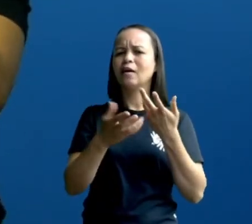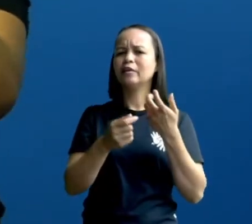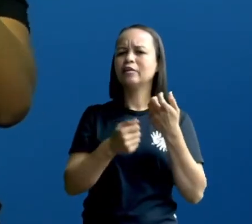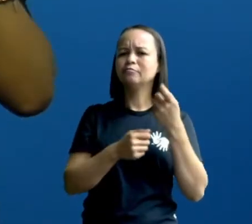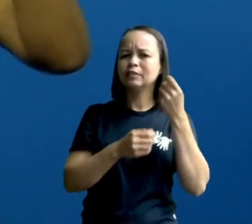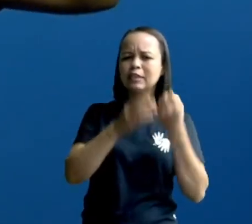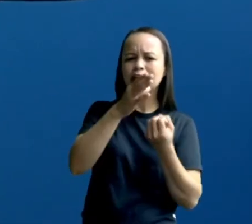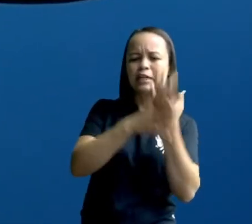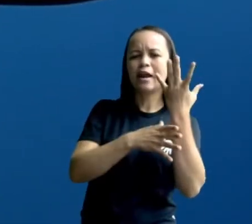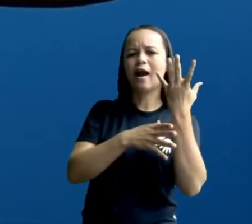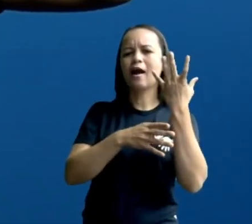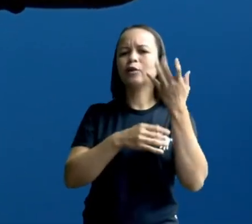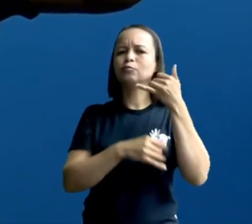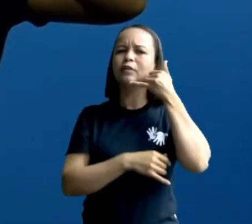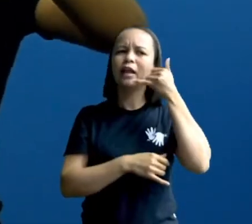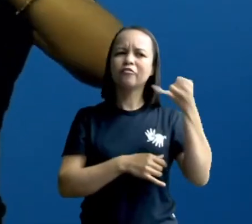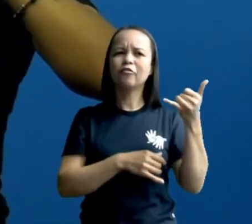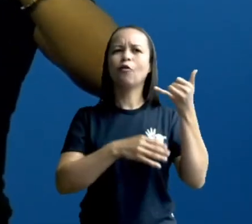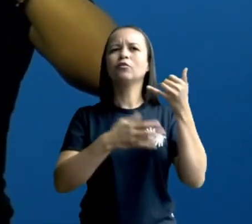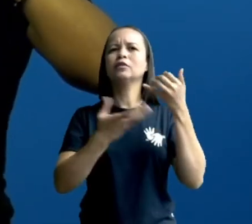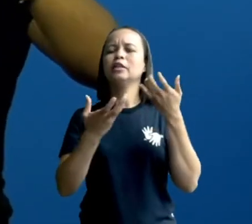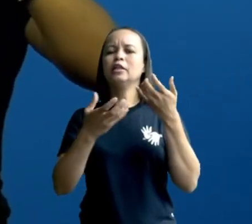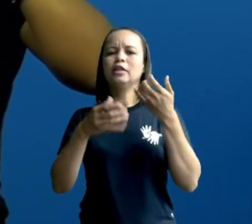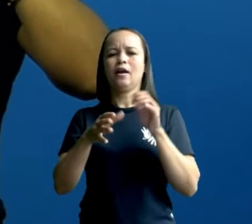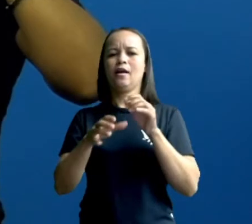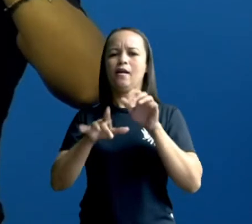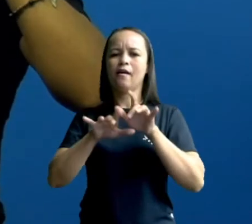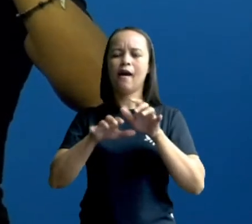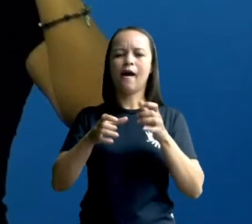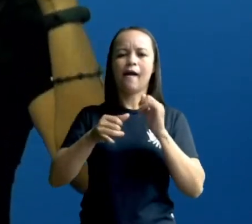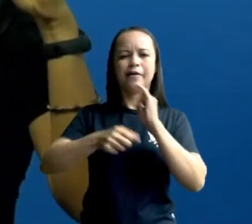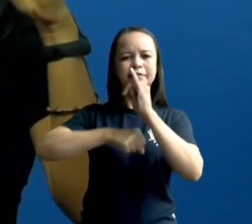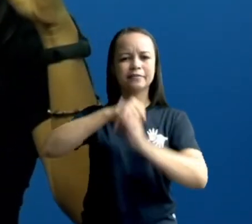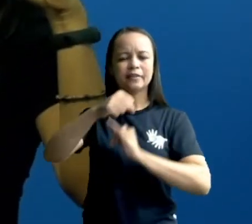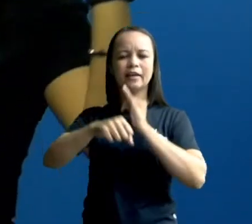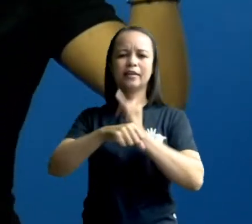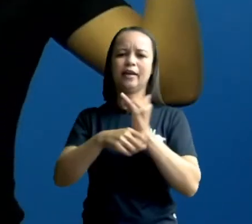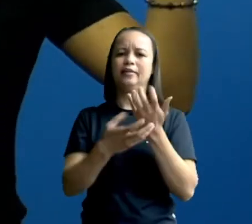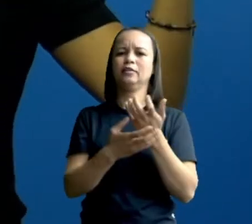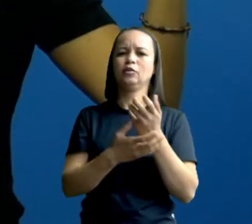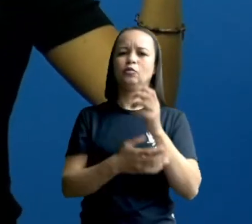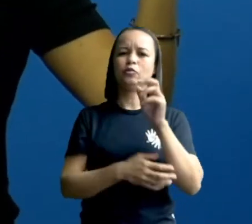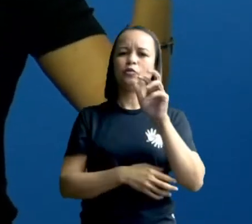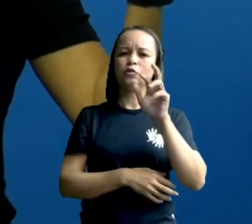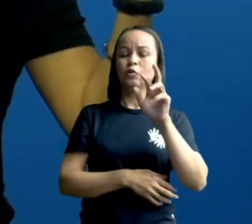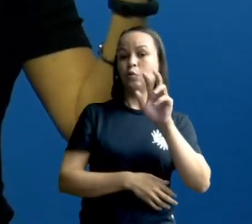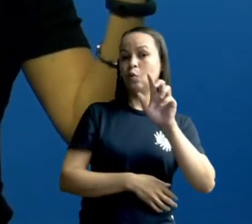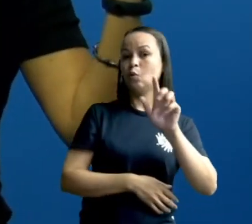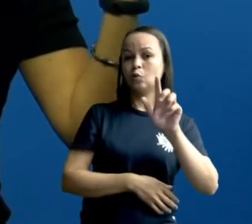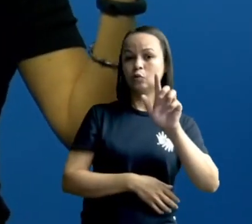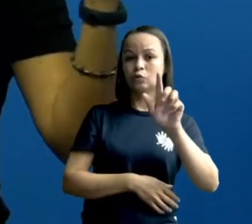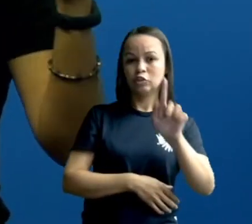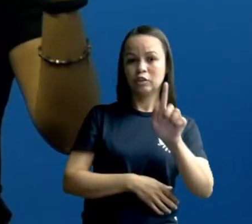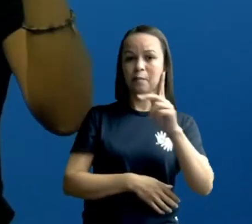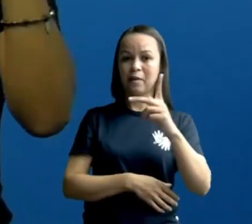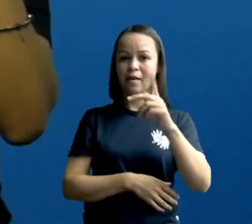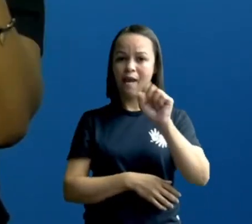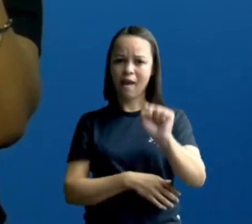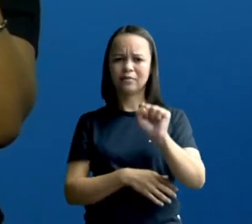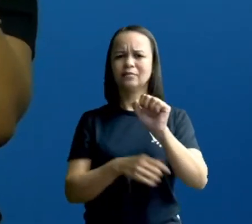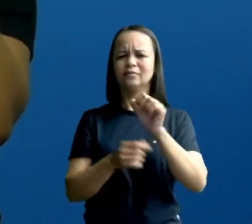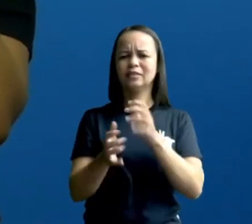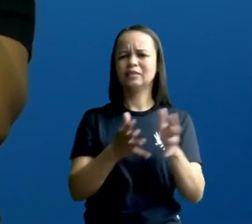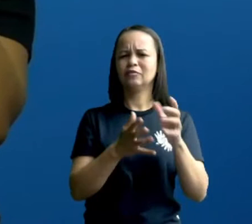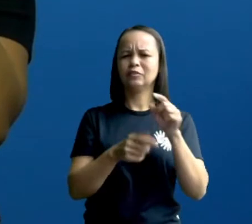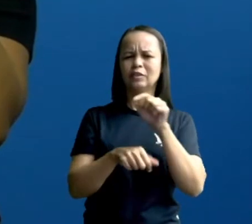o WhatsApp, a internet, essas tecnologias bem avançadas, o GPS? Como foi que isso tudo foi inventado? Já